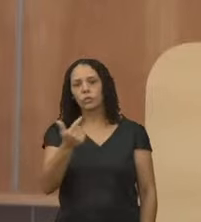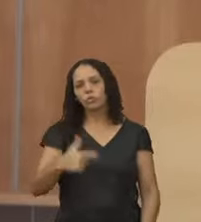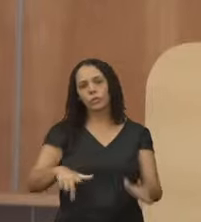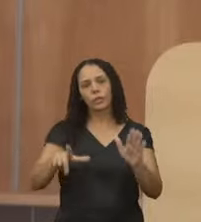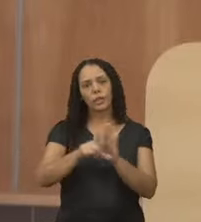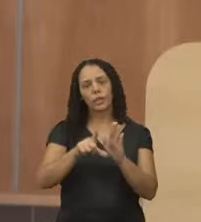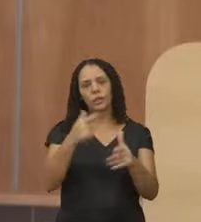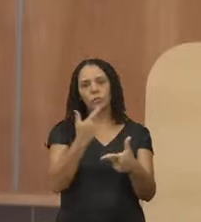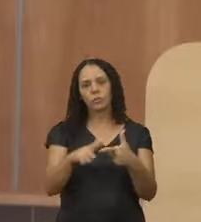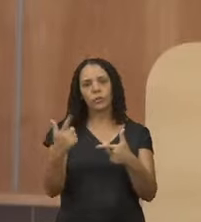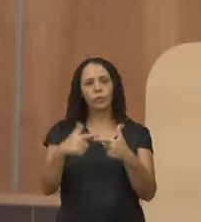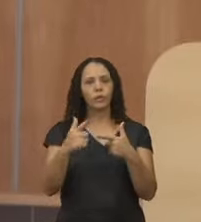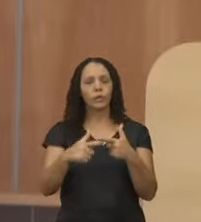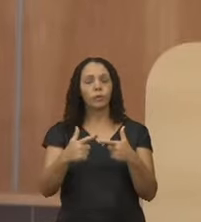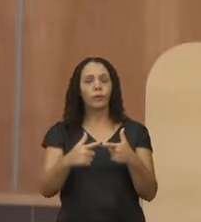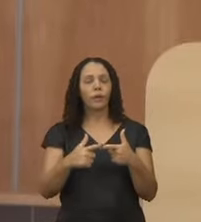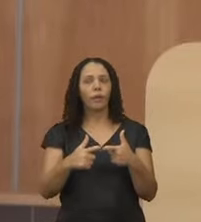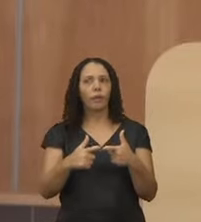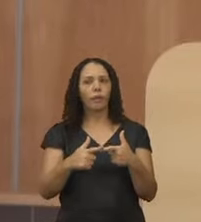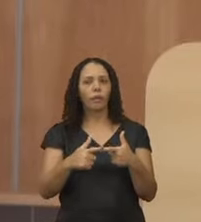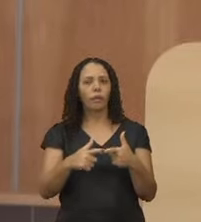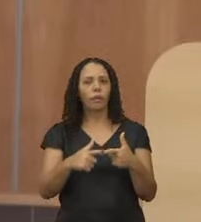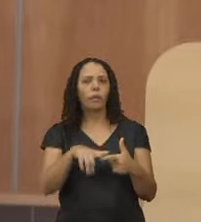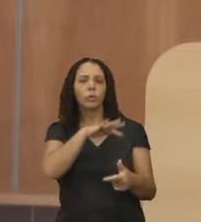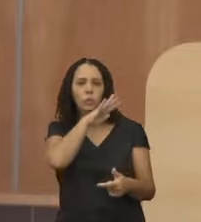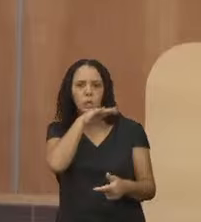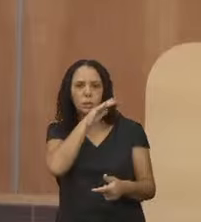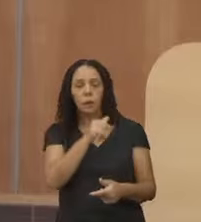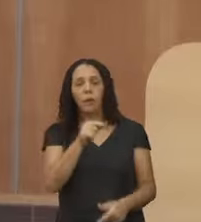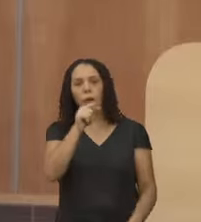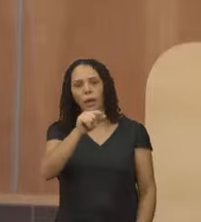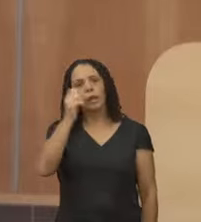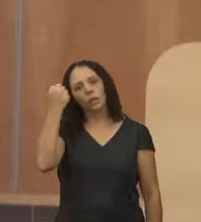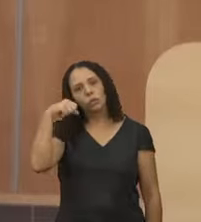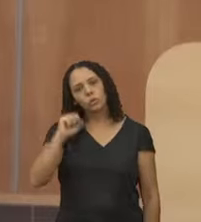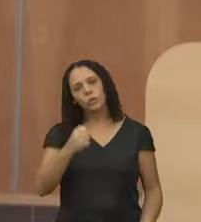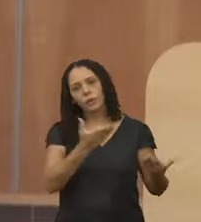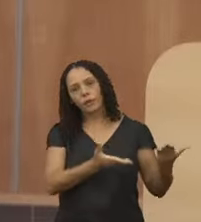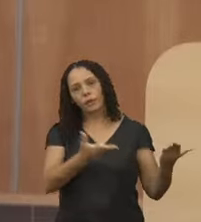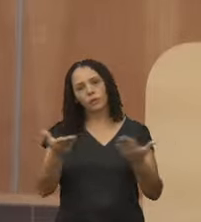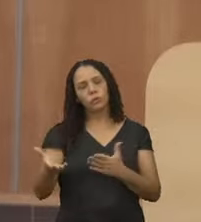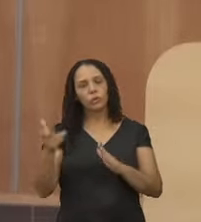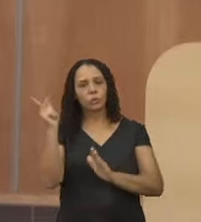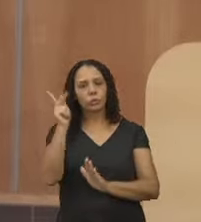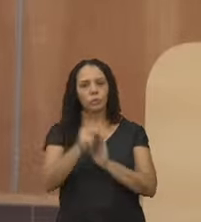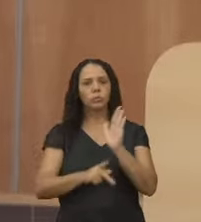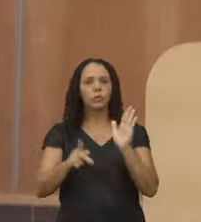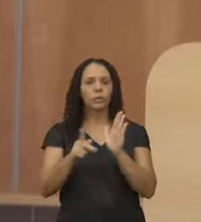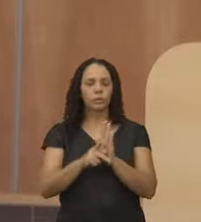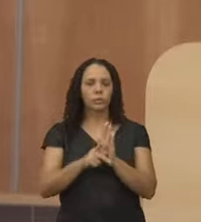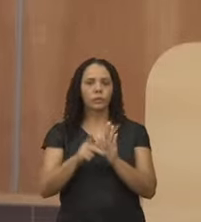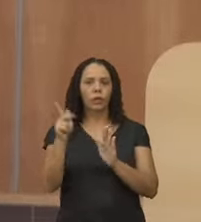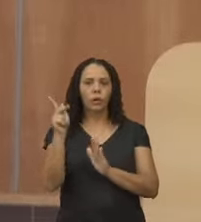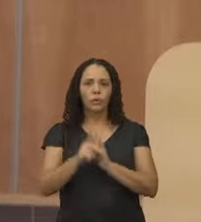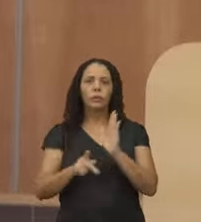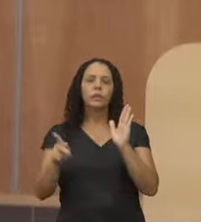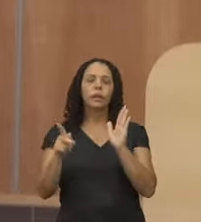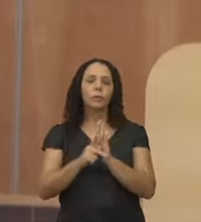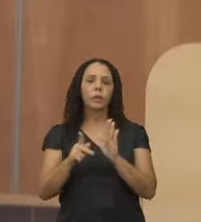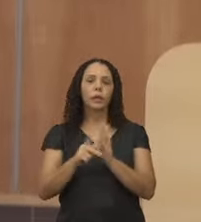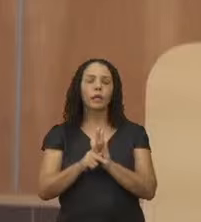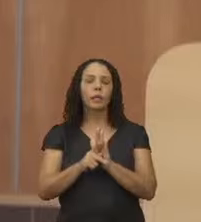da causa animal. A Sônia, quando ganhou a eleição, ela trouxe para essa casa todos os projetos que tem aqui hoje, é fruto do trabalho da vereadora,